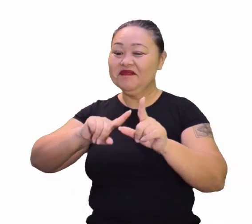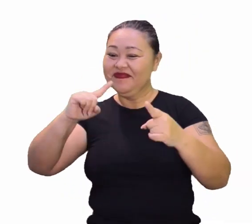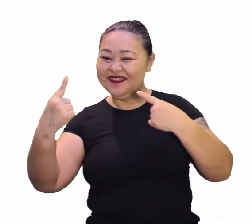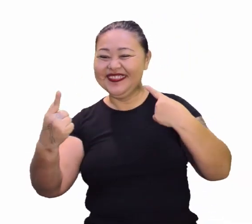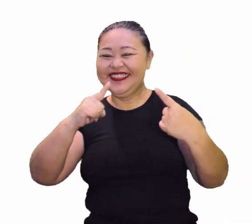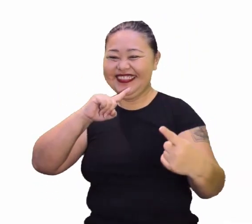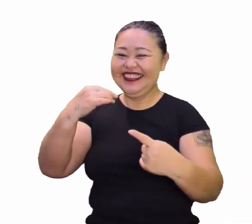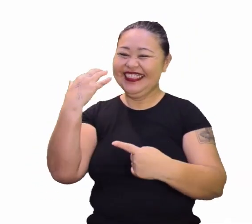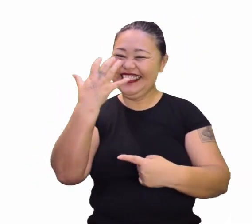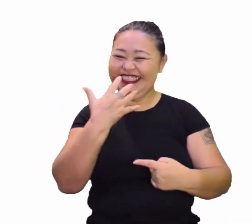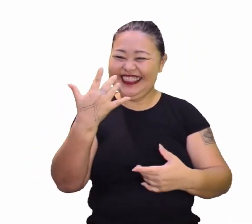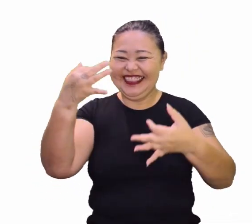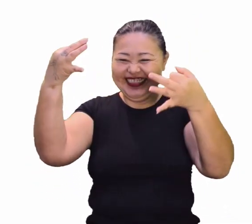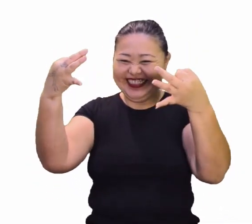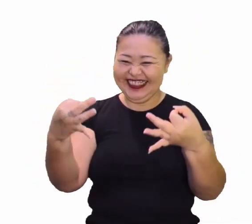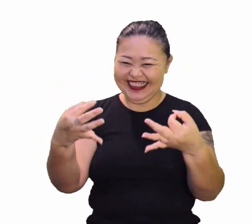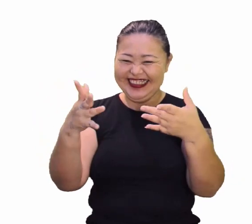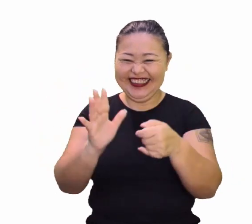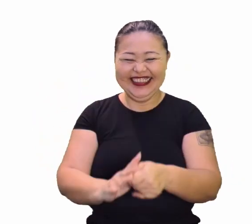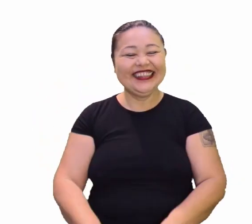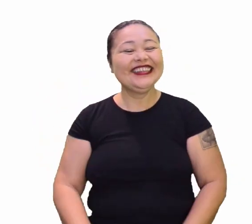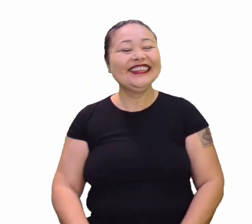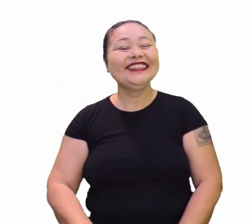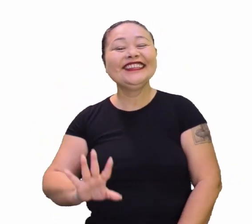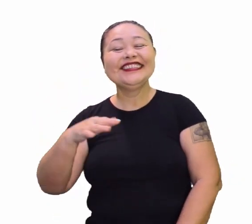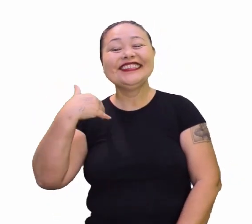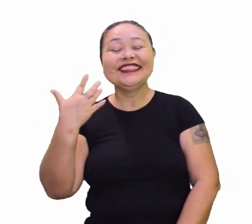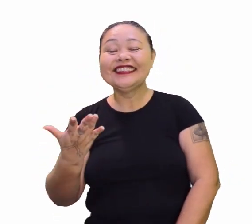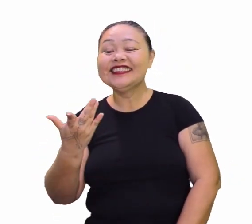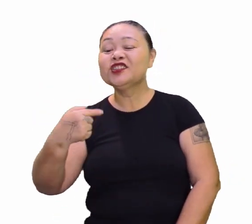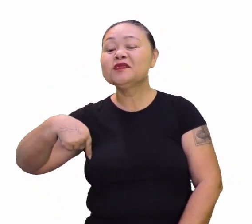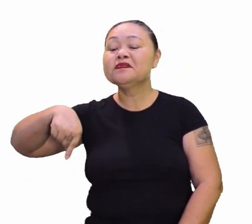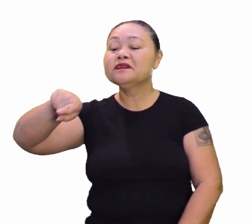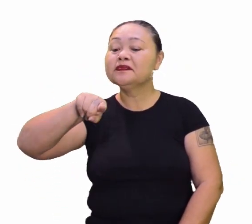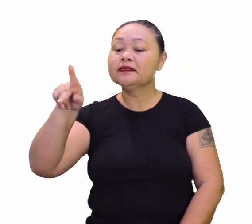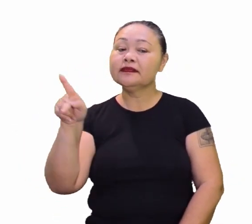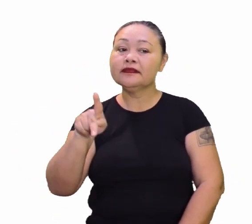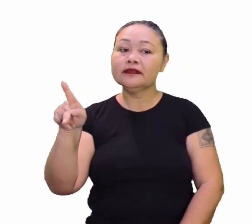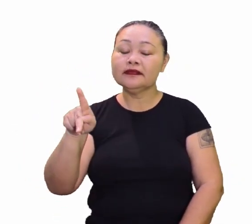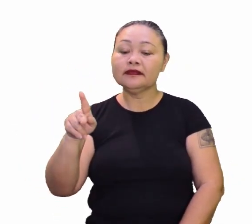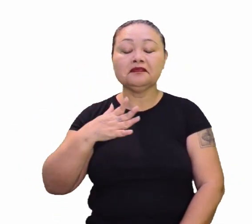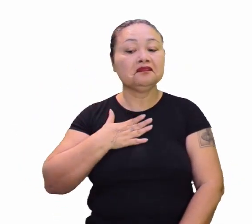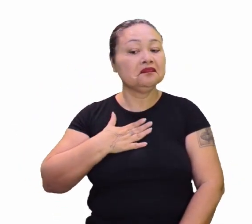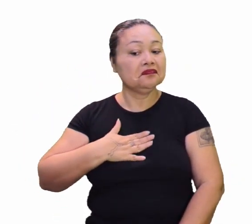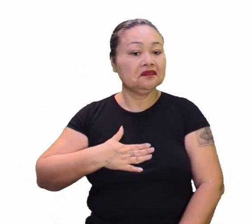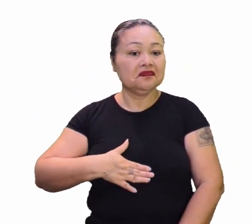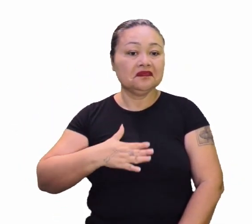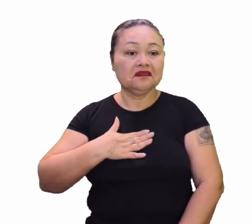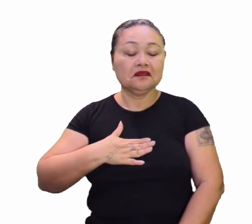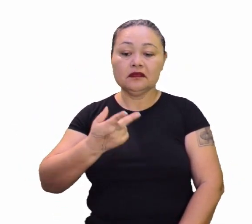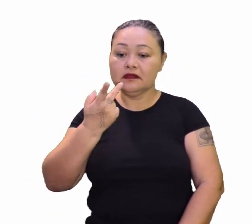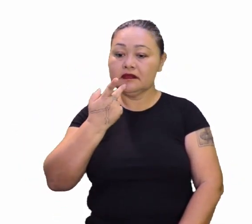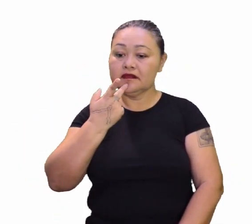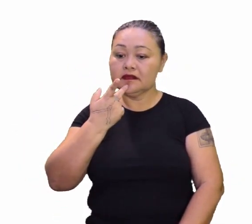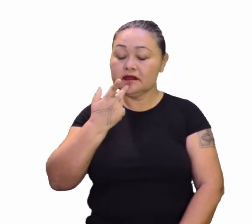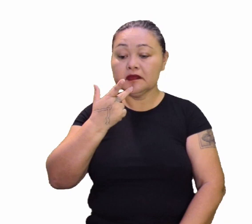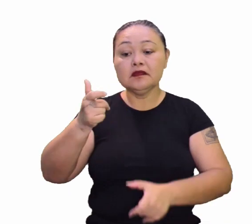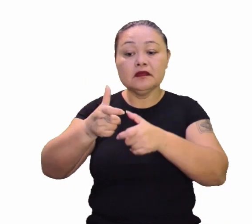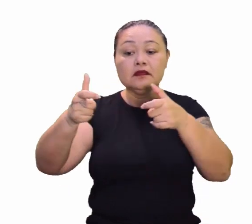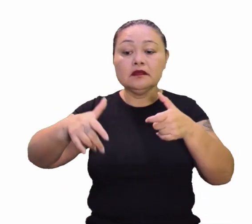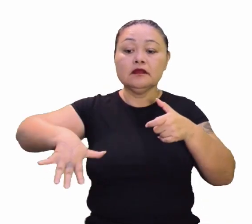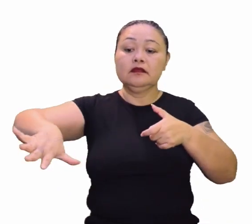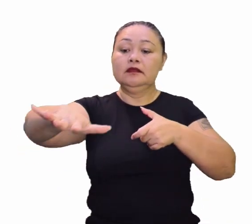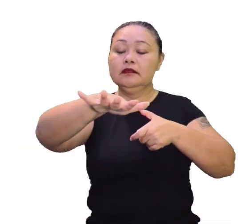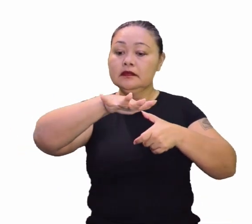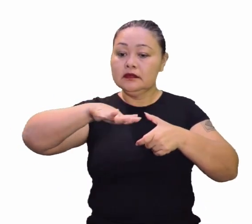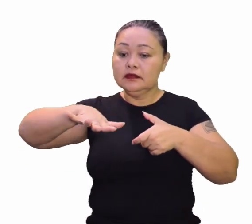coral ficou bonito, né, Rogério? Perfeito. E aí, professor, tranquilo? suave na nave. Falamos que é a maior